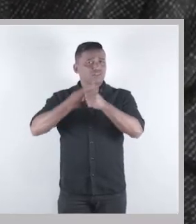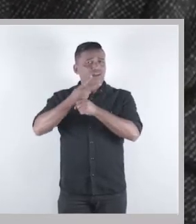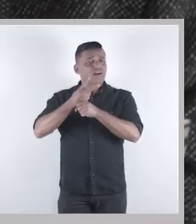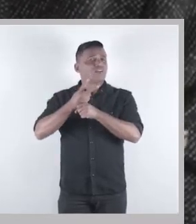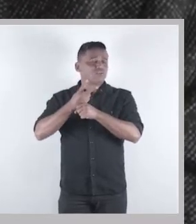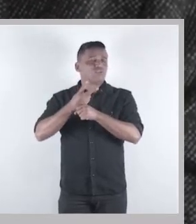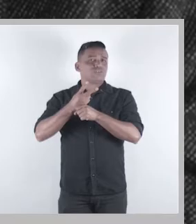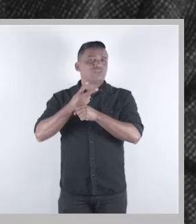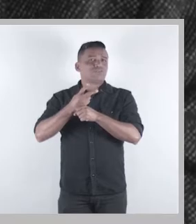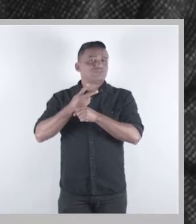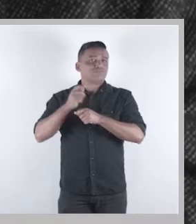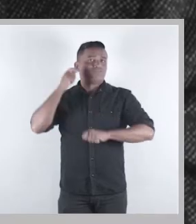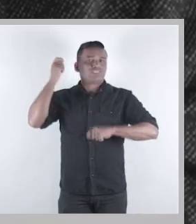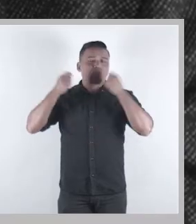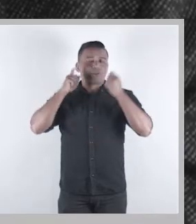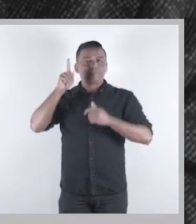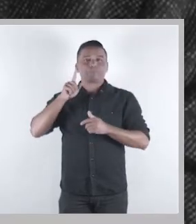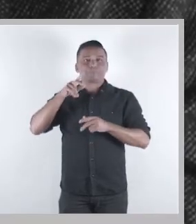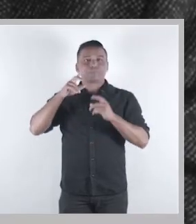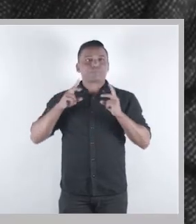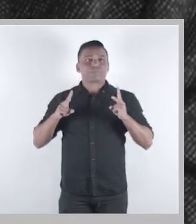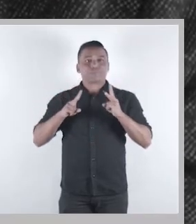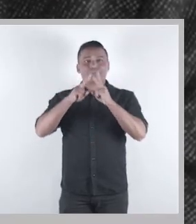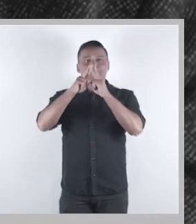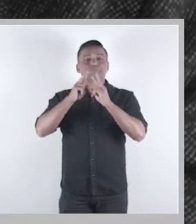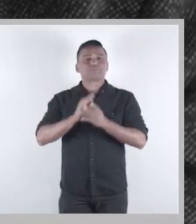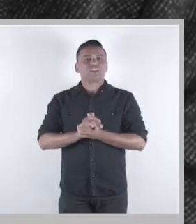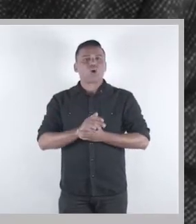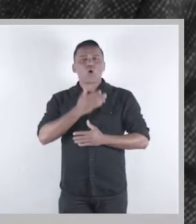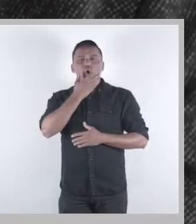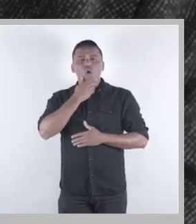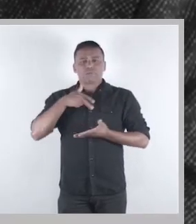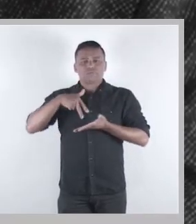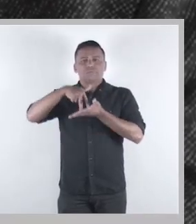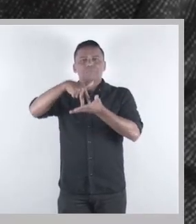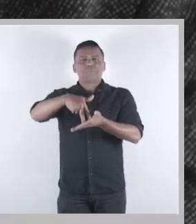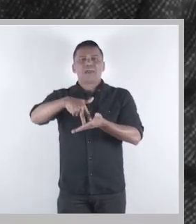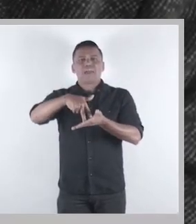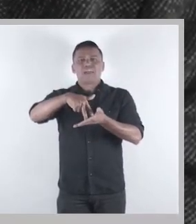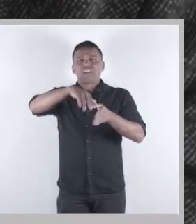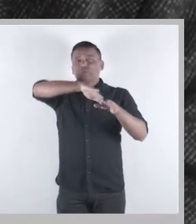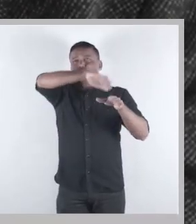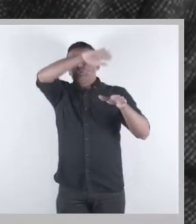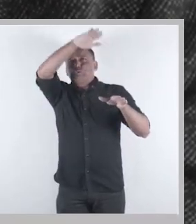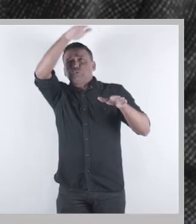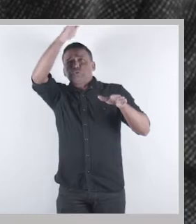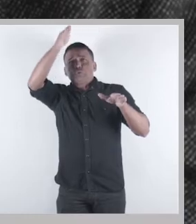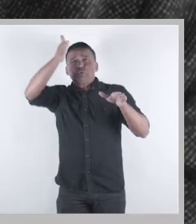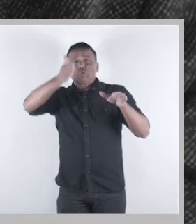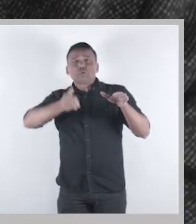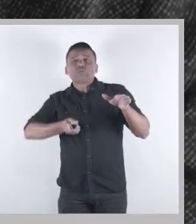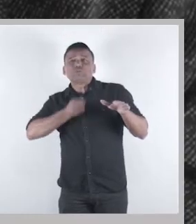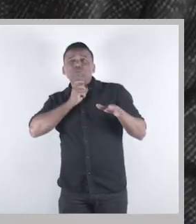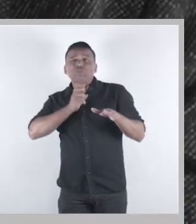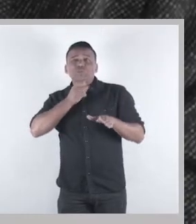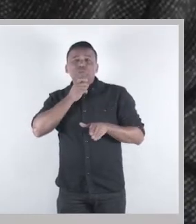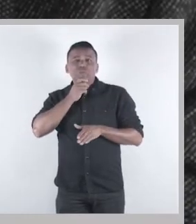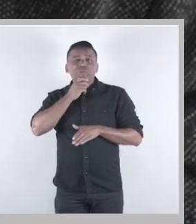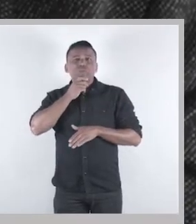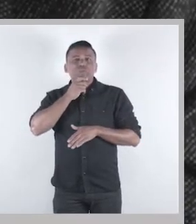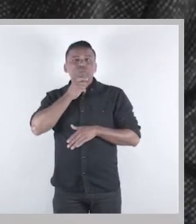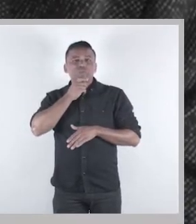ao longo de geleiras Indestrutíveis repetem sem cessar suas certezas também destrutíveis